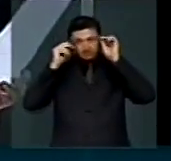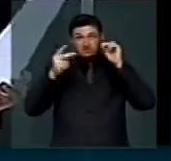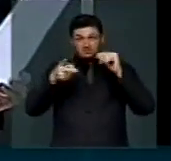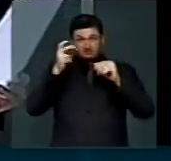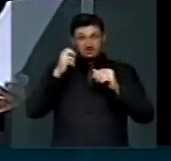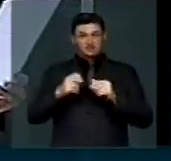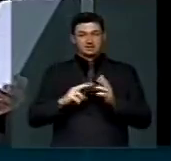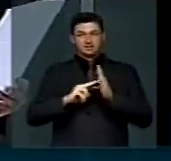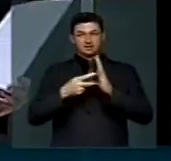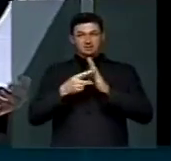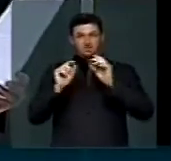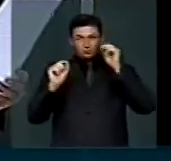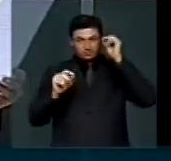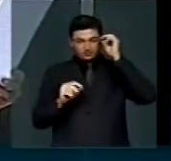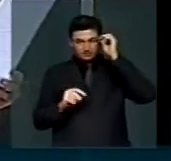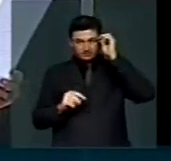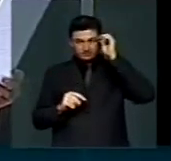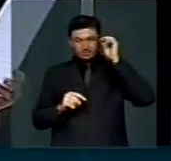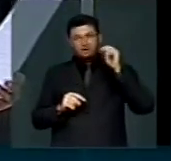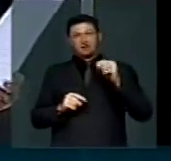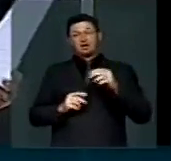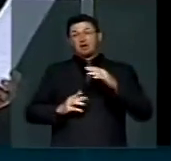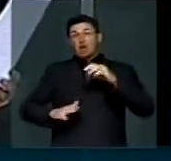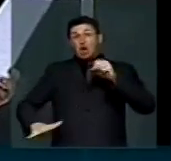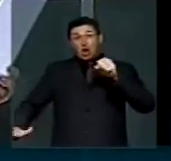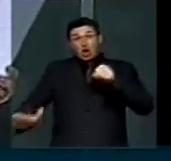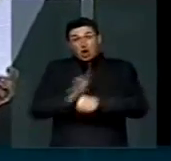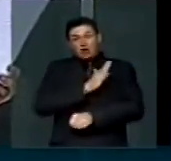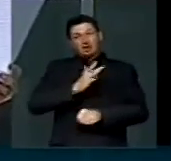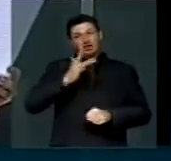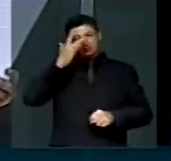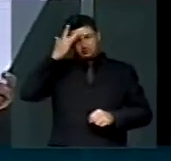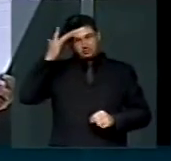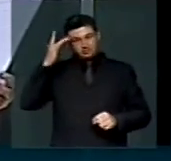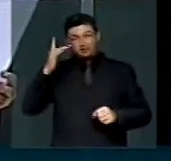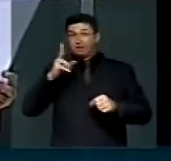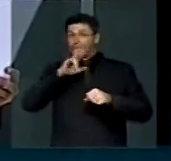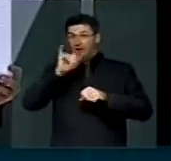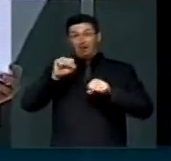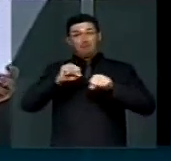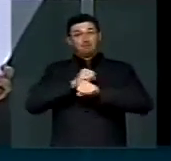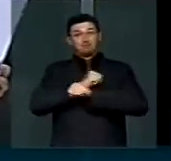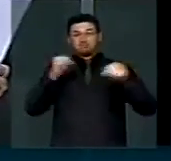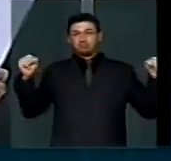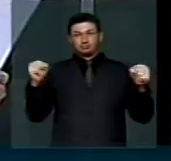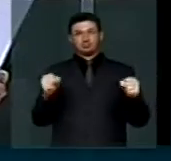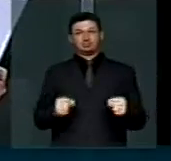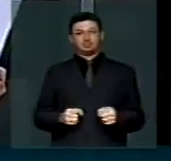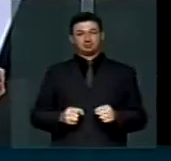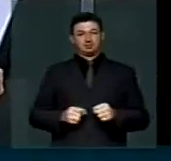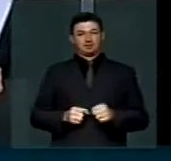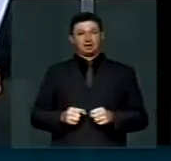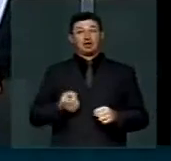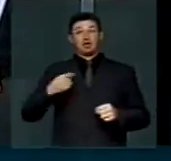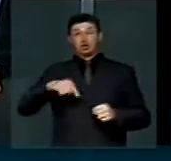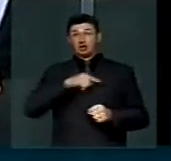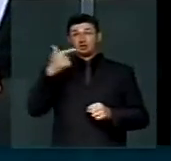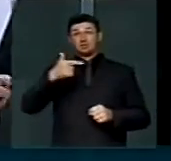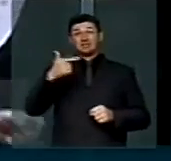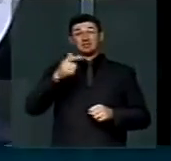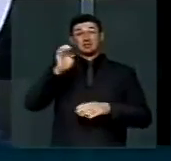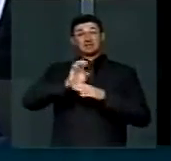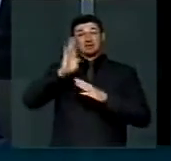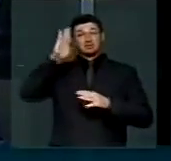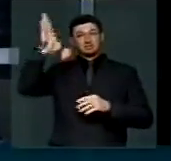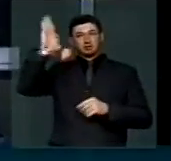Isso significa uma máquina inchada, mais do que isso, prestes a explodir. Proporcionalmente, somos o segundo estado no